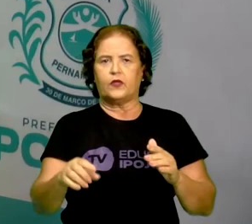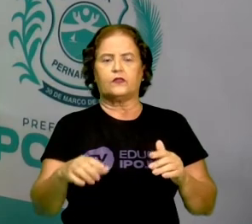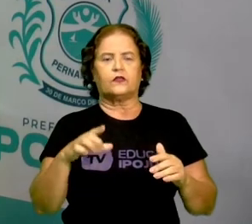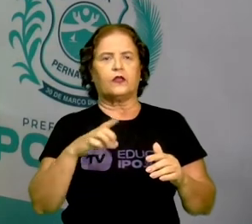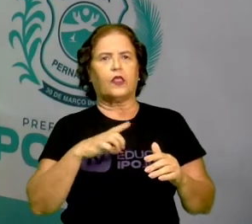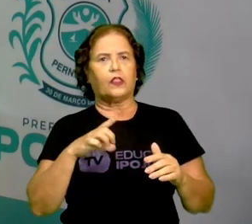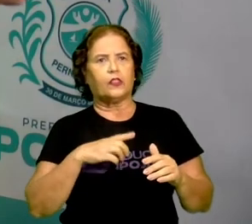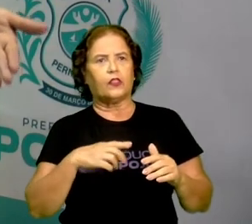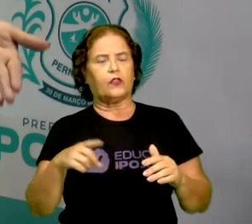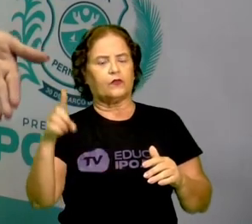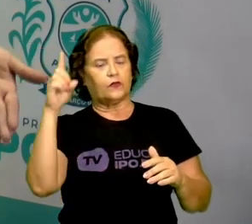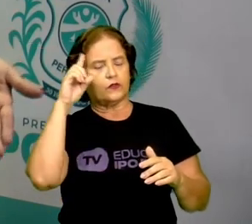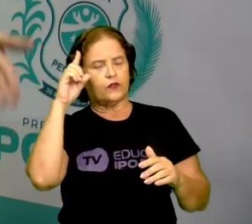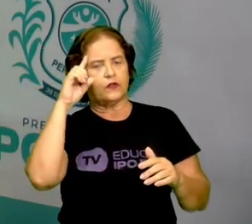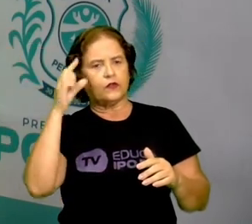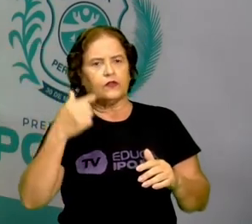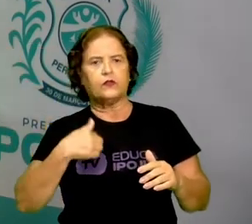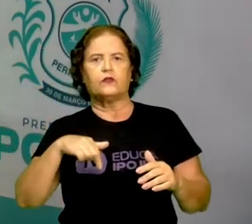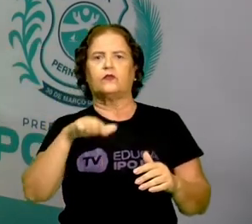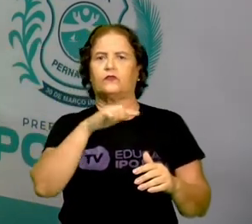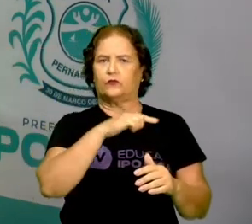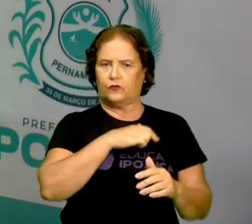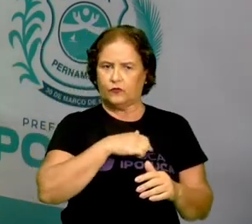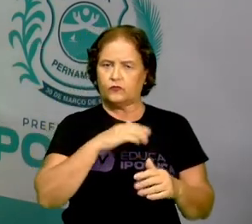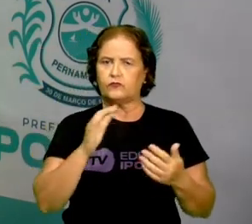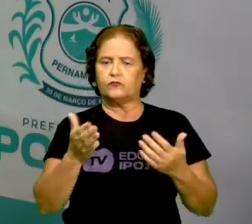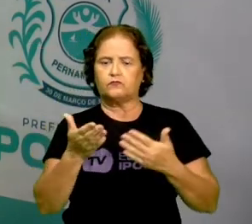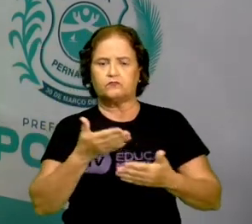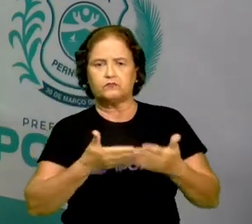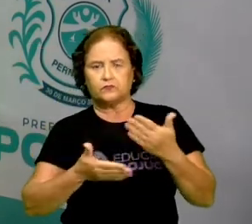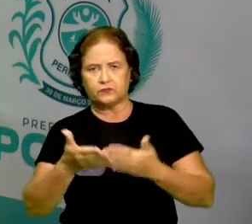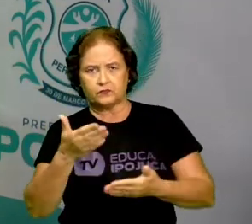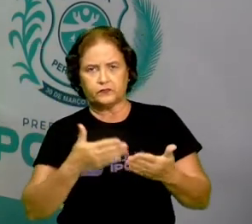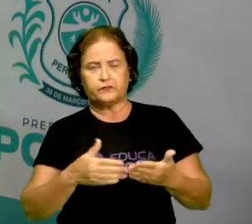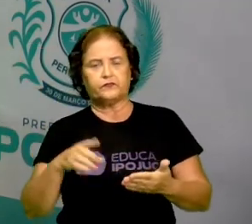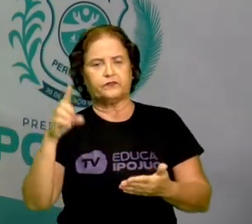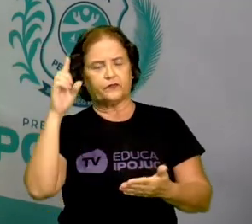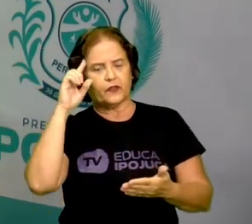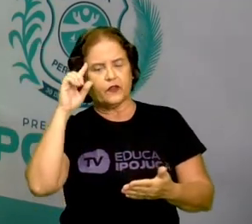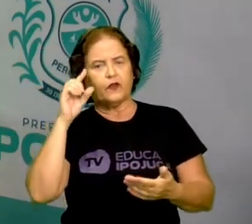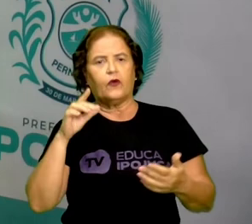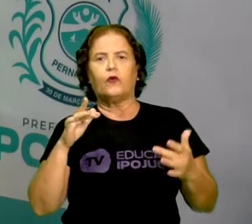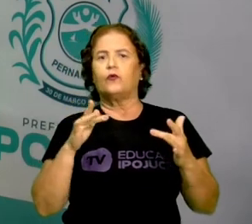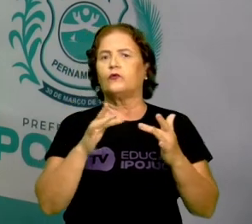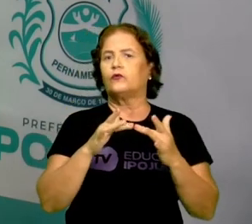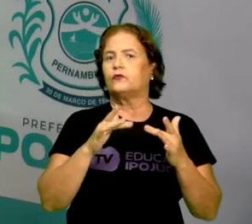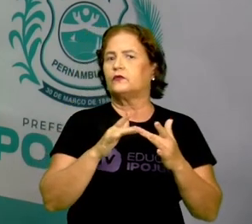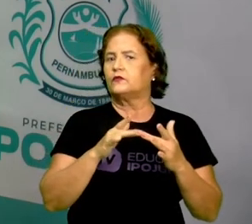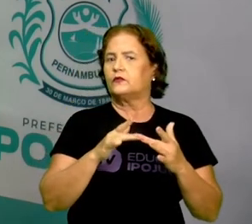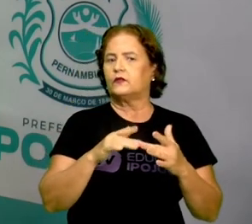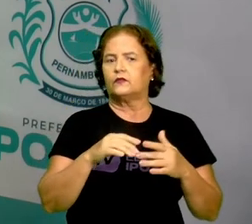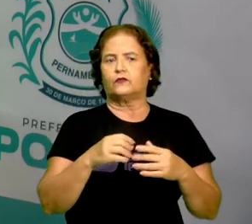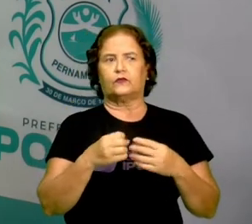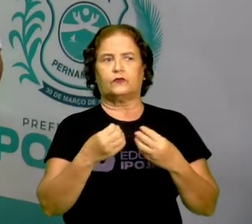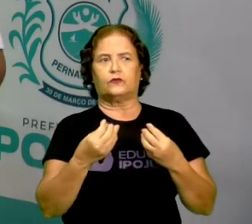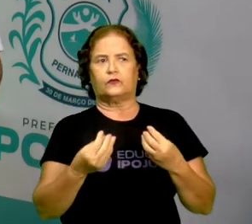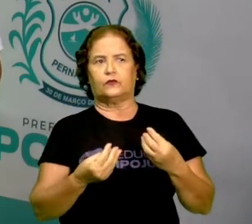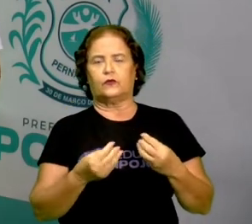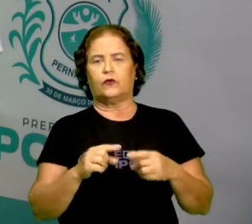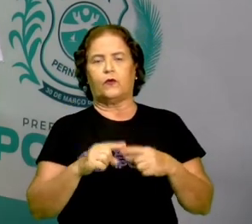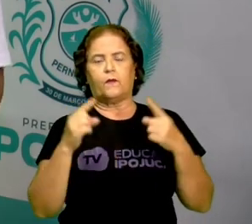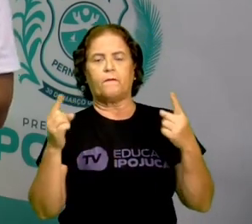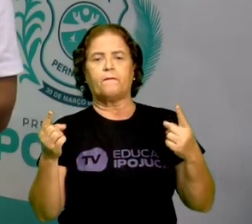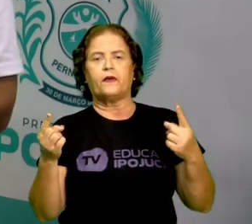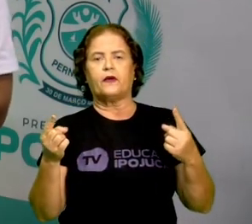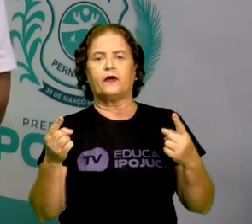dia, já nos relacionamos com ela no nosso dia, já tivemos contato de alguma forma com ela, mas eu